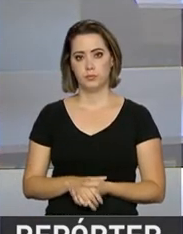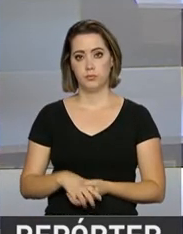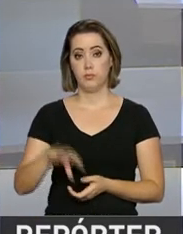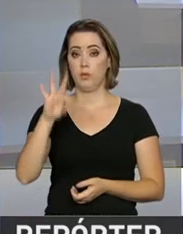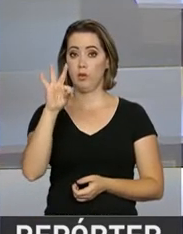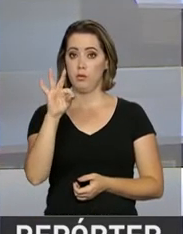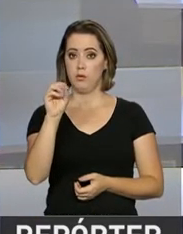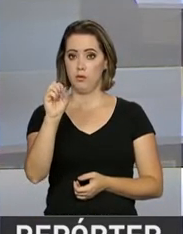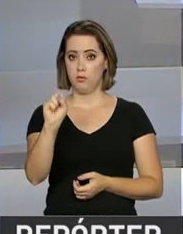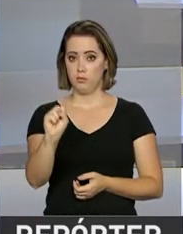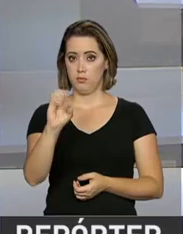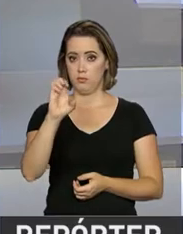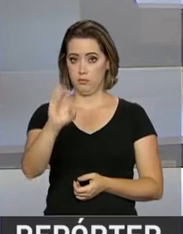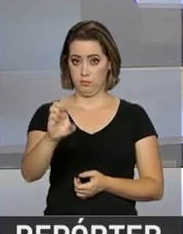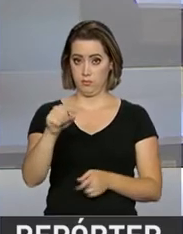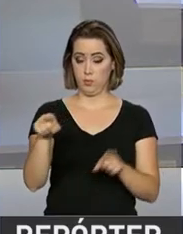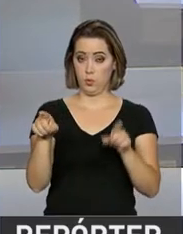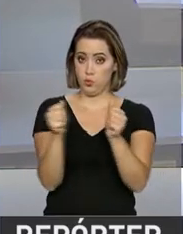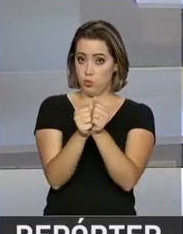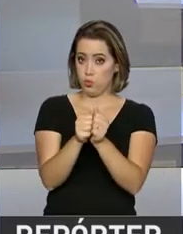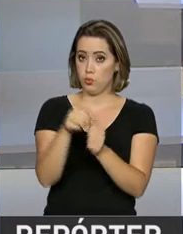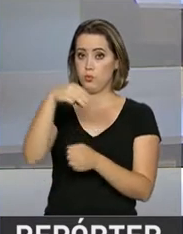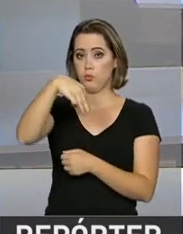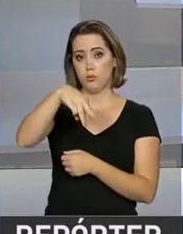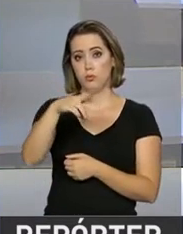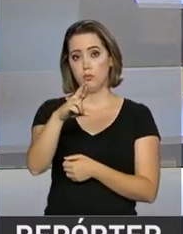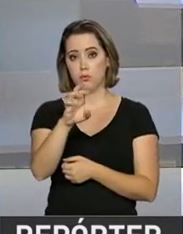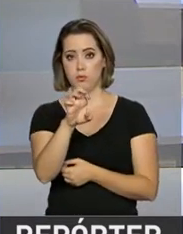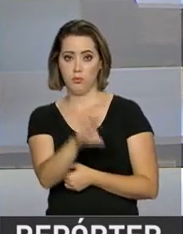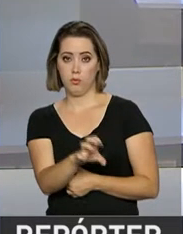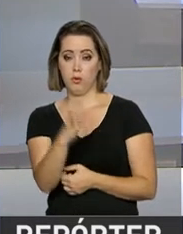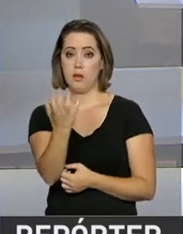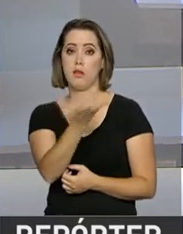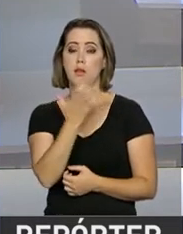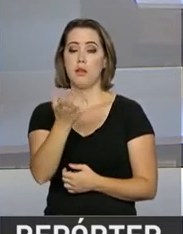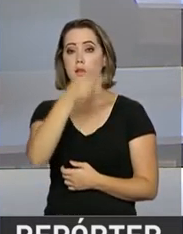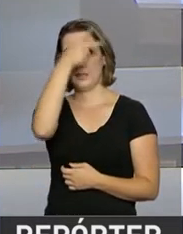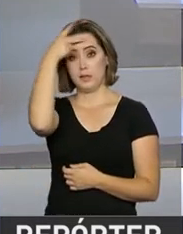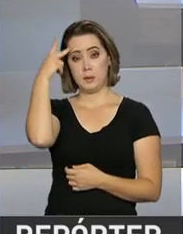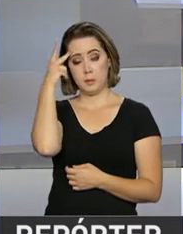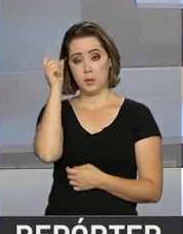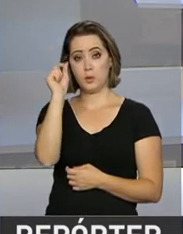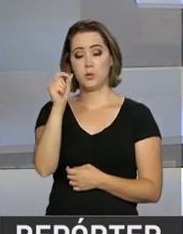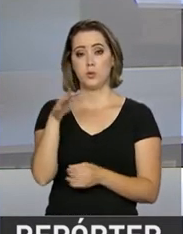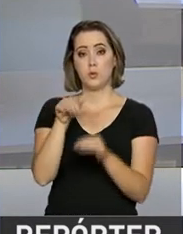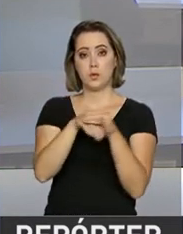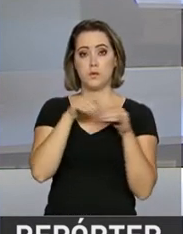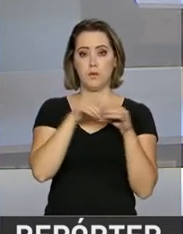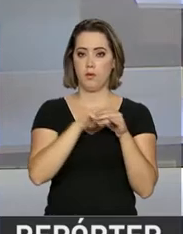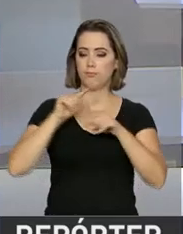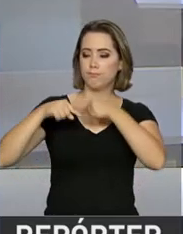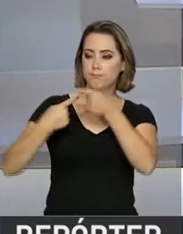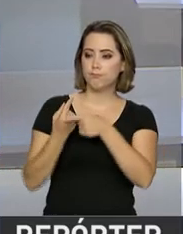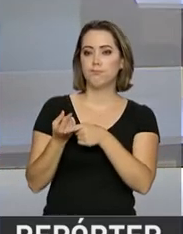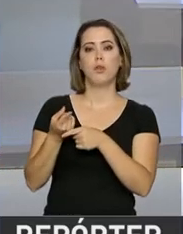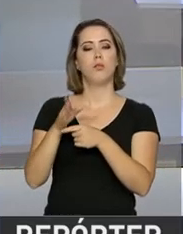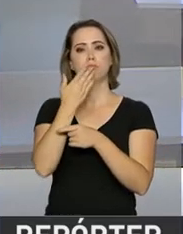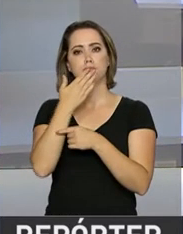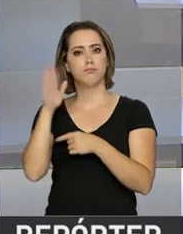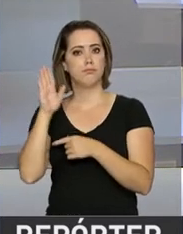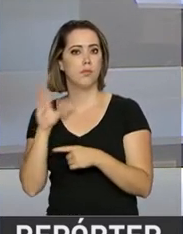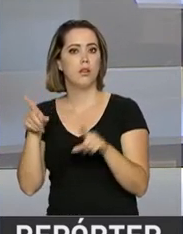superior eleitoral e ministério das relações exteriores querem que mais brasileiros votem nas próximas eleições e para